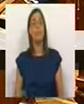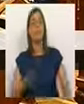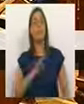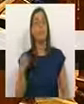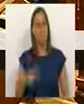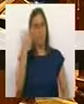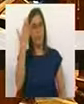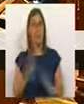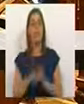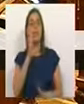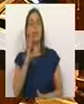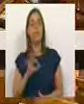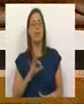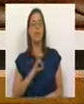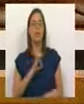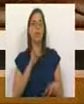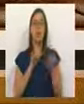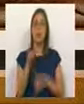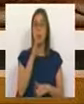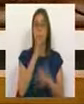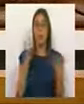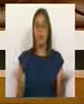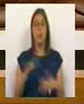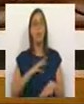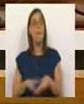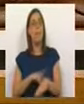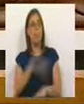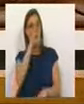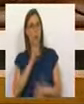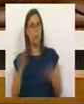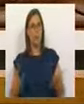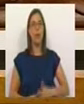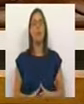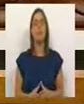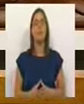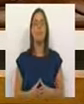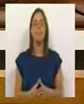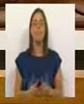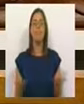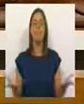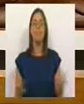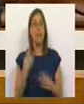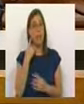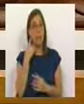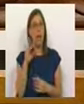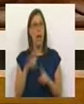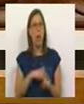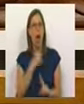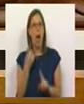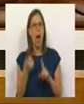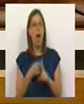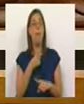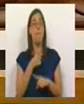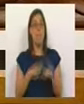Senhor Presidente, senhoras e senhores deputados, senhores membros do Governo. Passou mais de um ano e